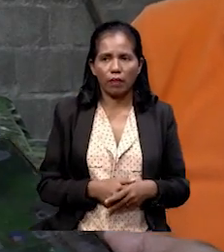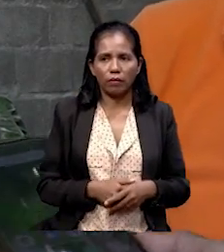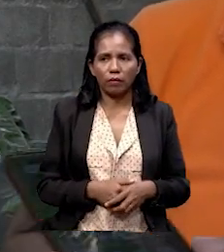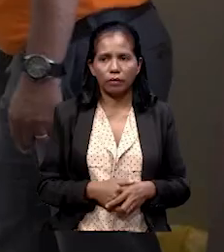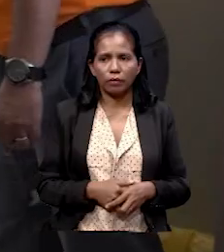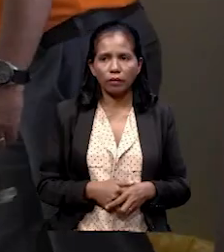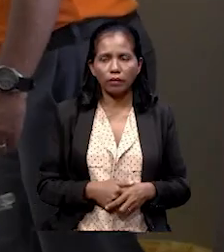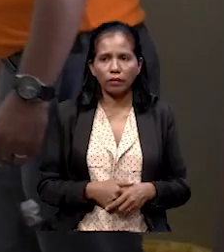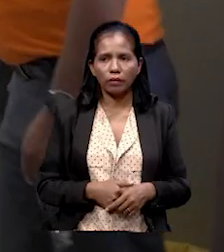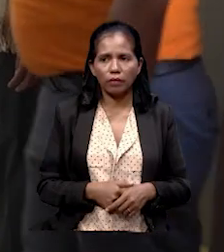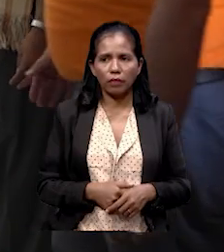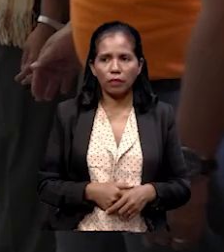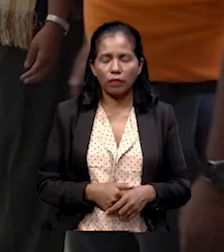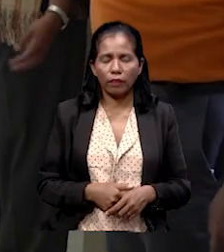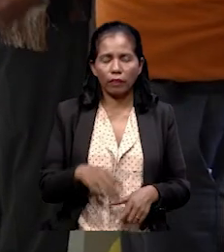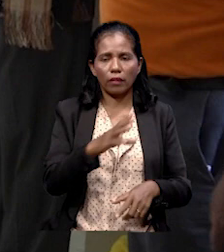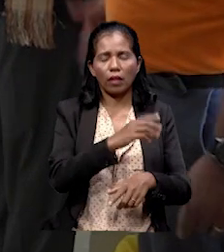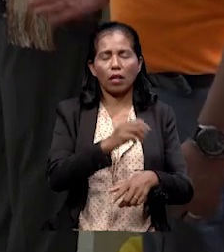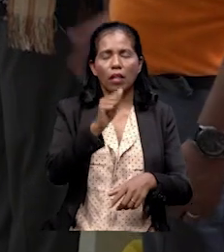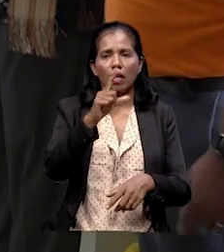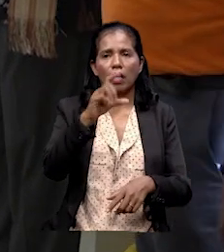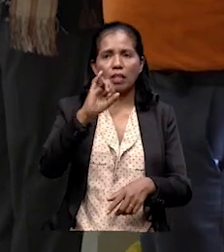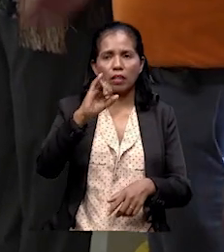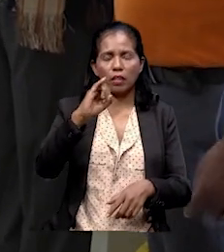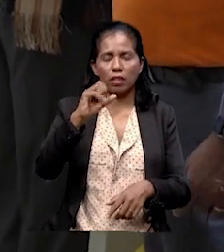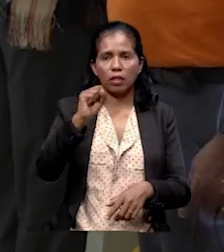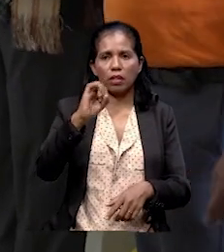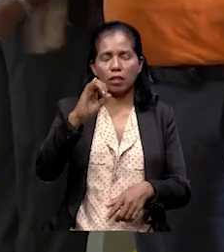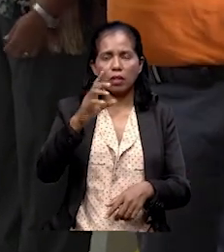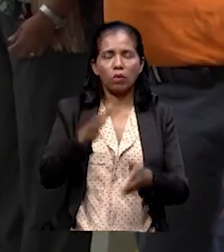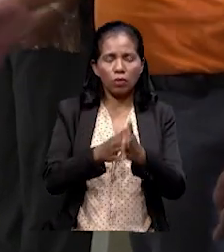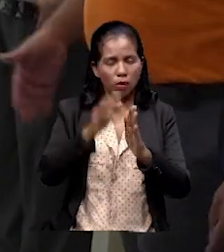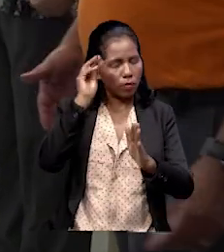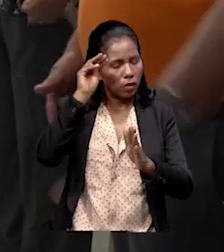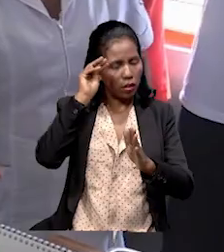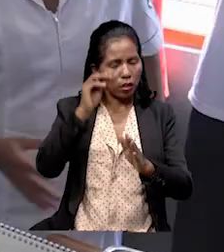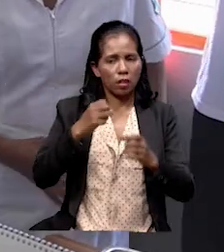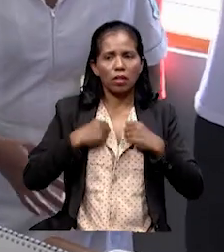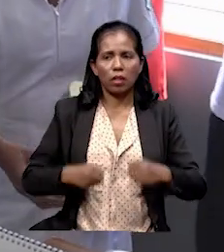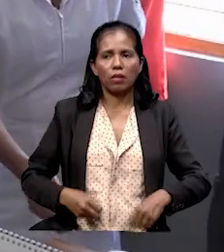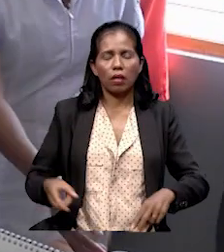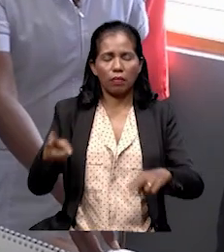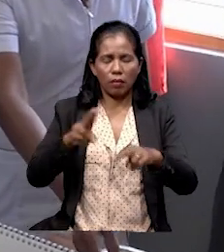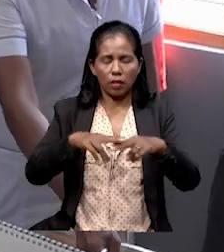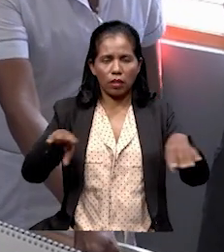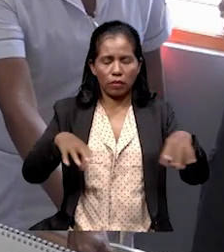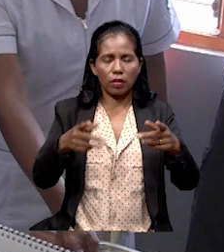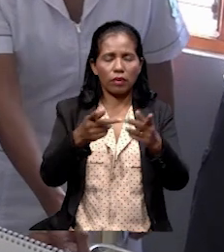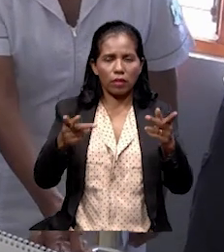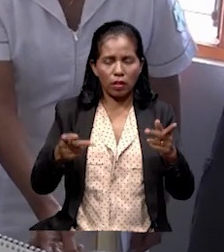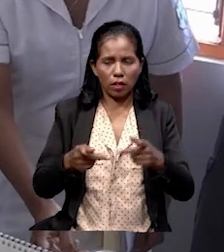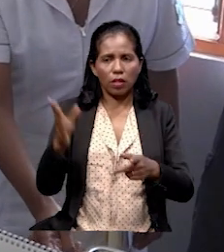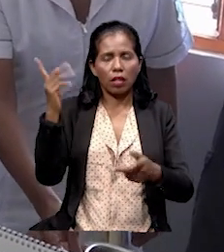health. Formadora Alcinha Rodrigues Caldeira Husu, Ministério Saúde, ato aumenta recursos humanos e a Centro Saúde